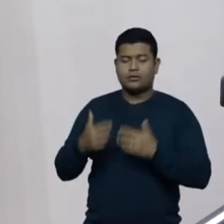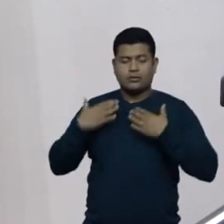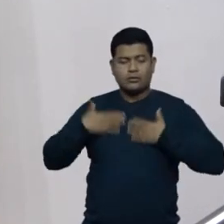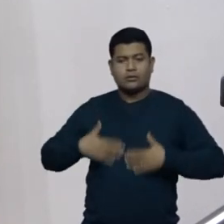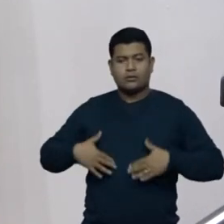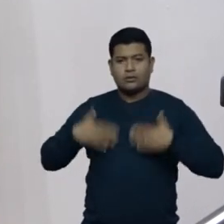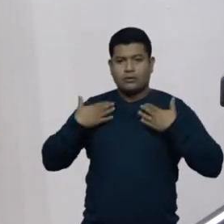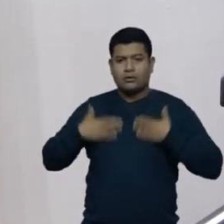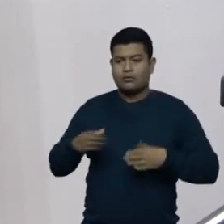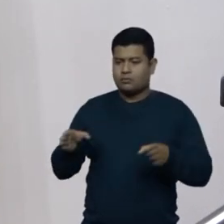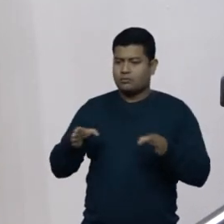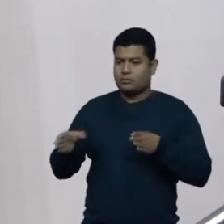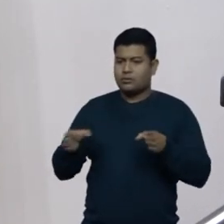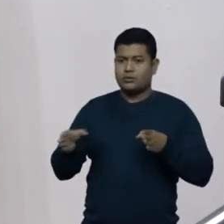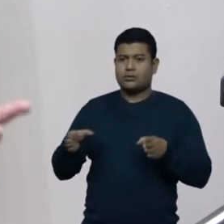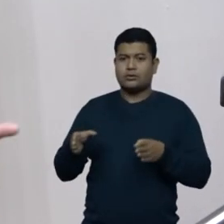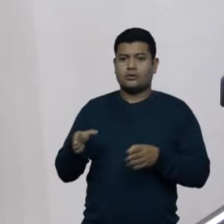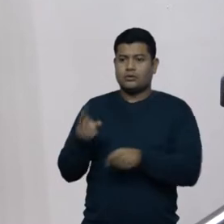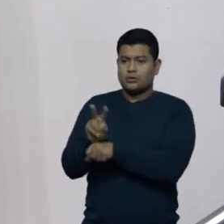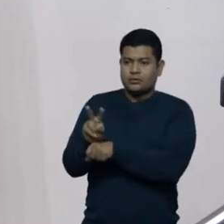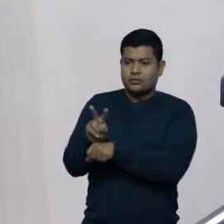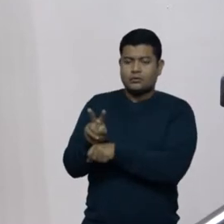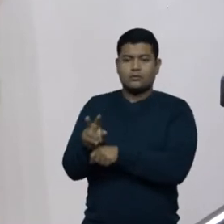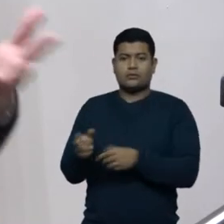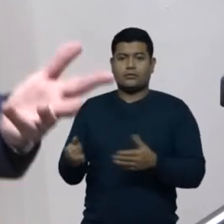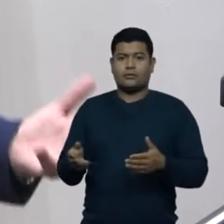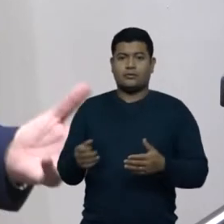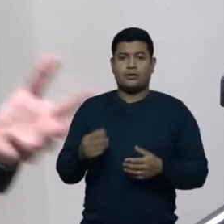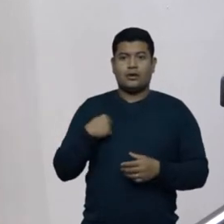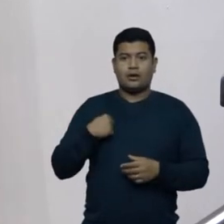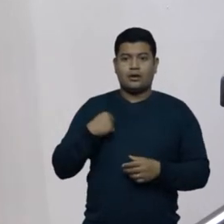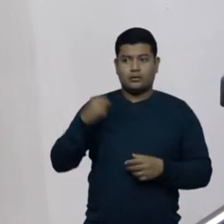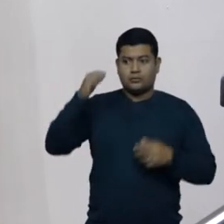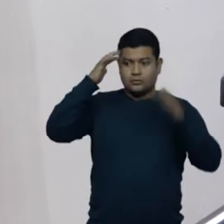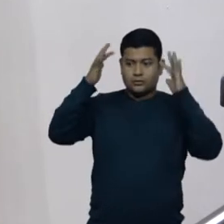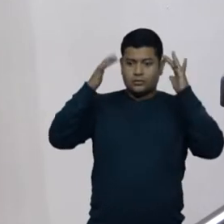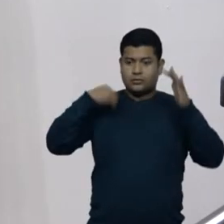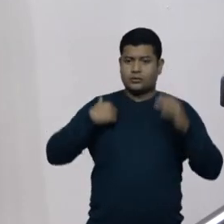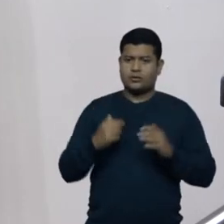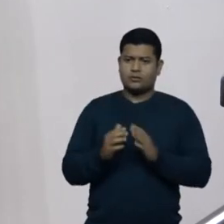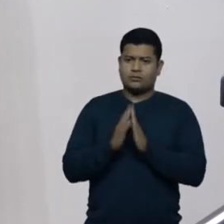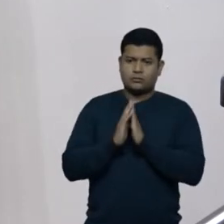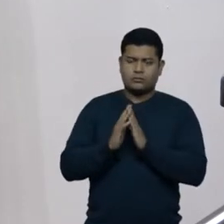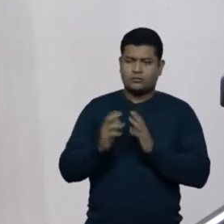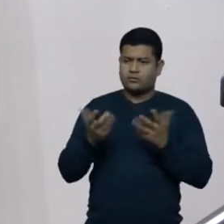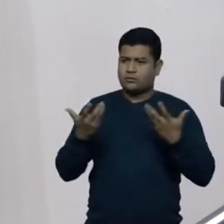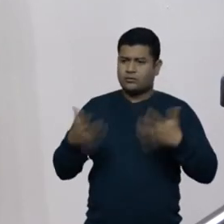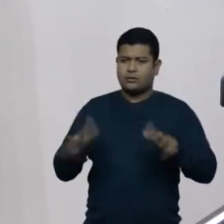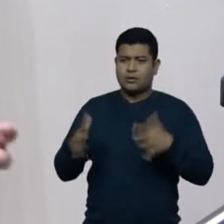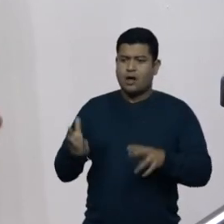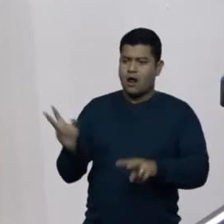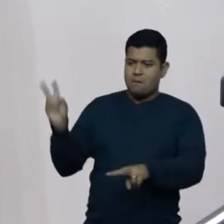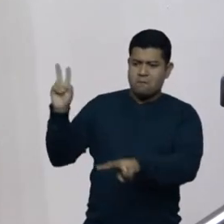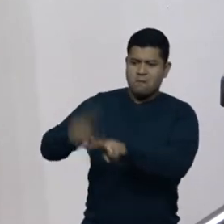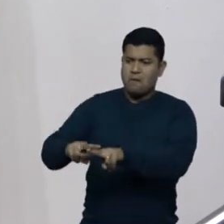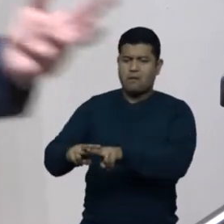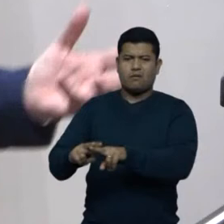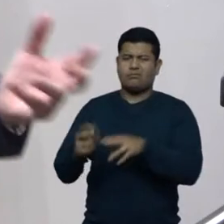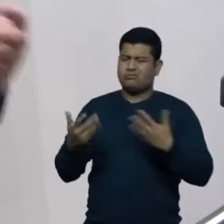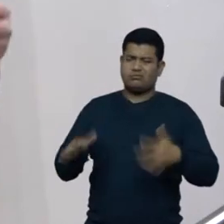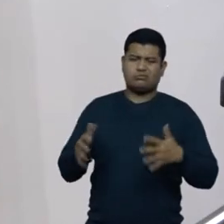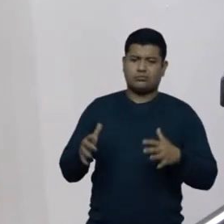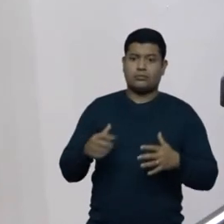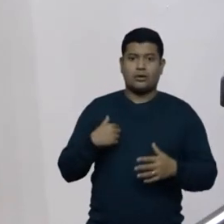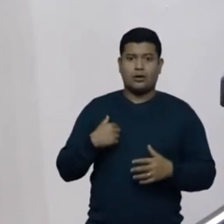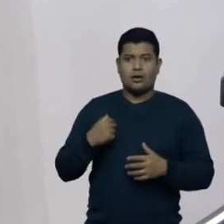de plantão, ele sai torcendo para não ter que prender ninguém. Ele não sai